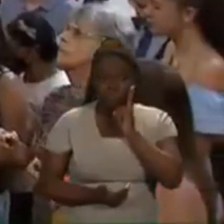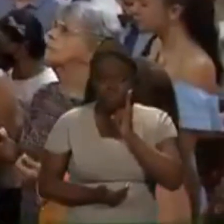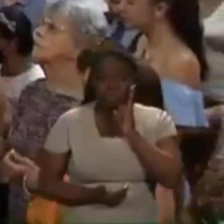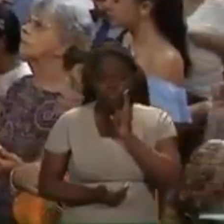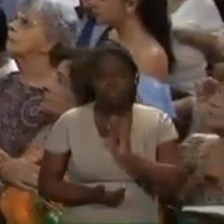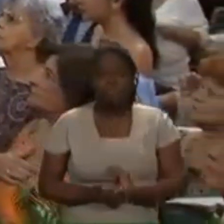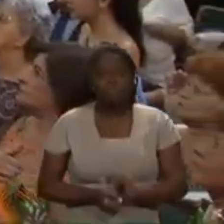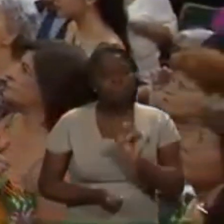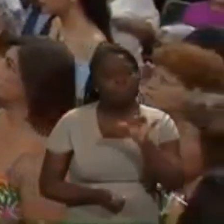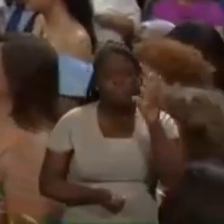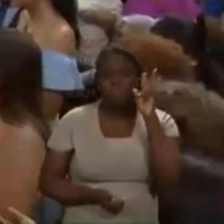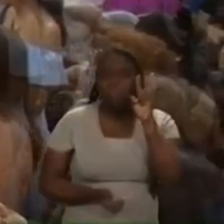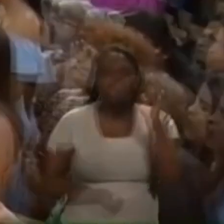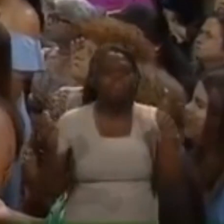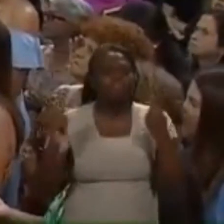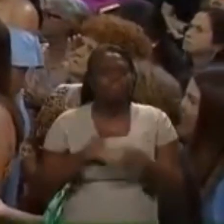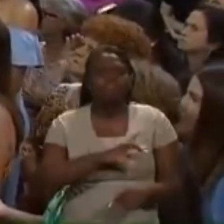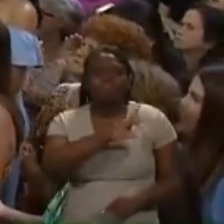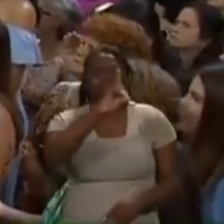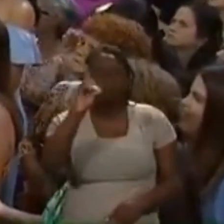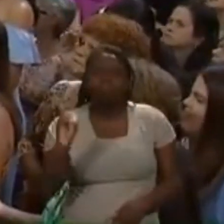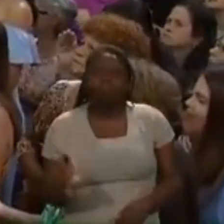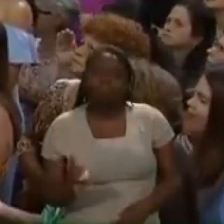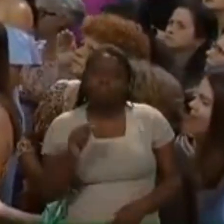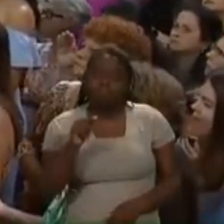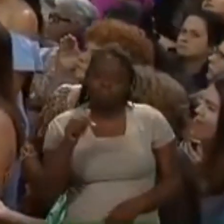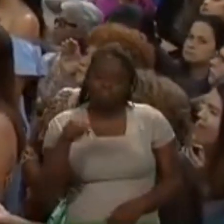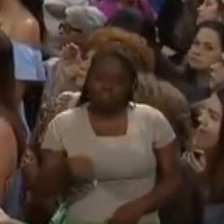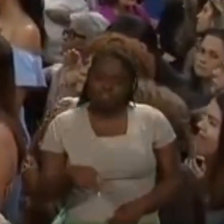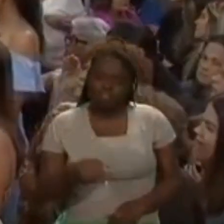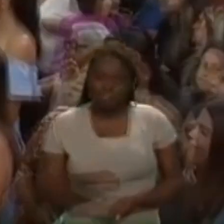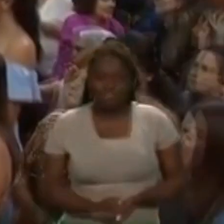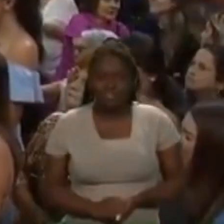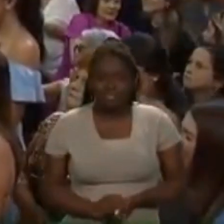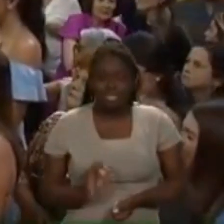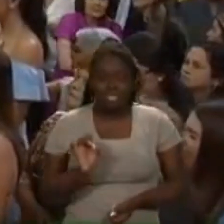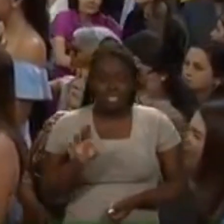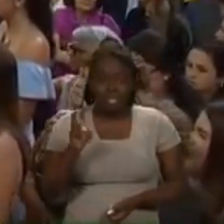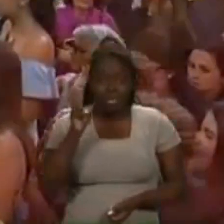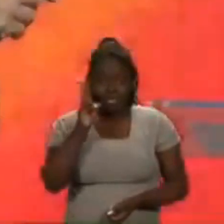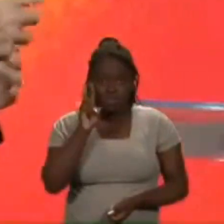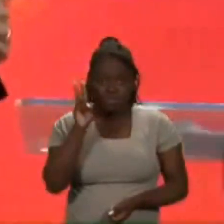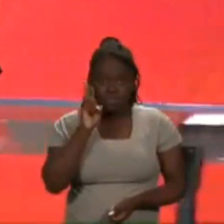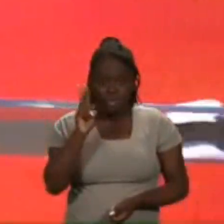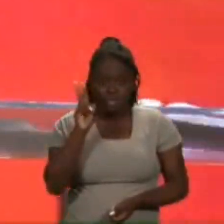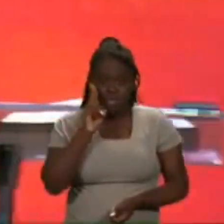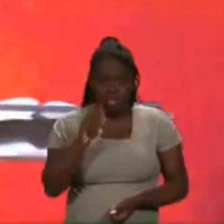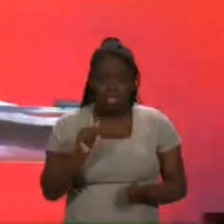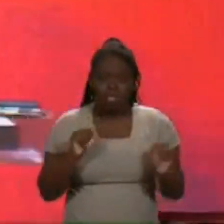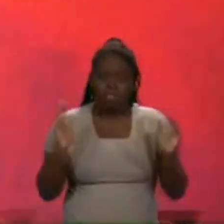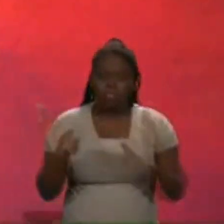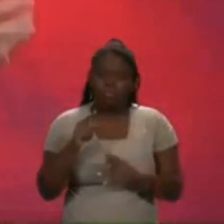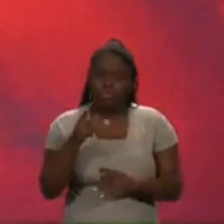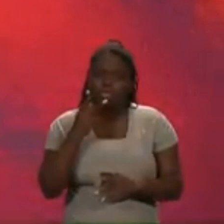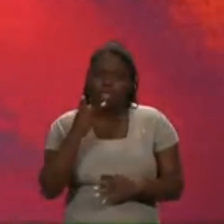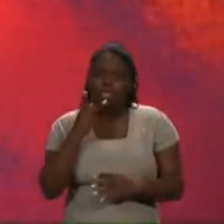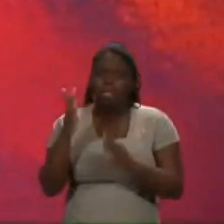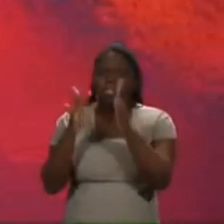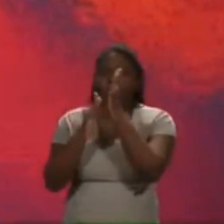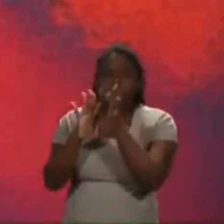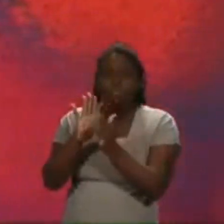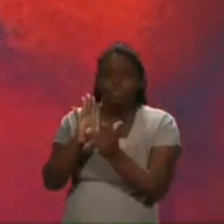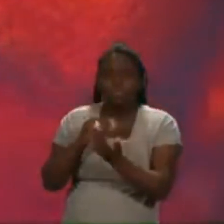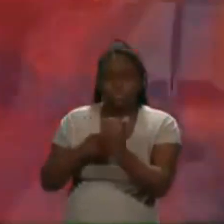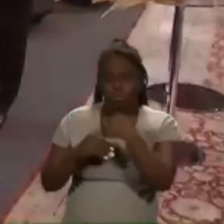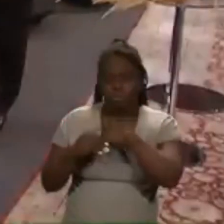Pode receber coisa alguma se do céu não lhe for dada. Essas foram as palavras de João